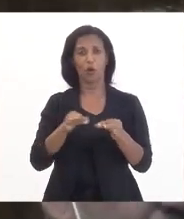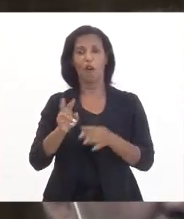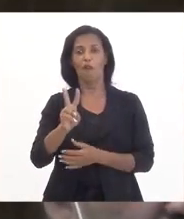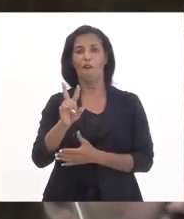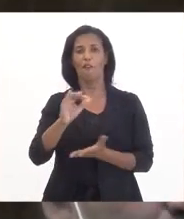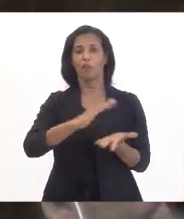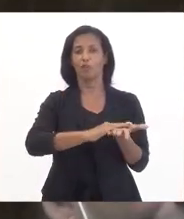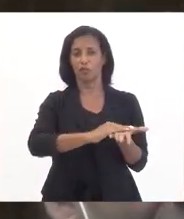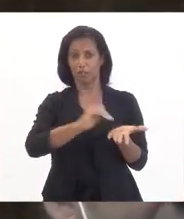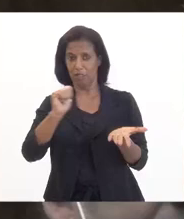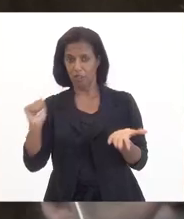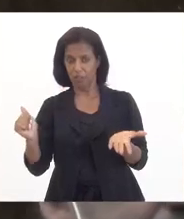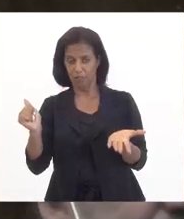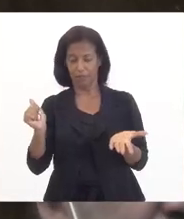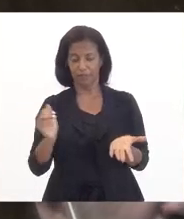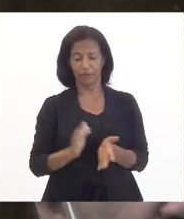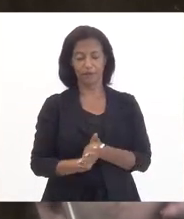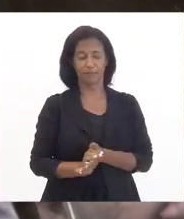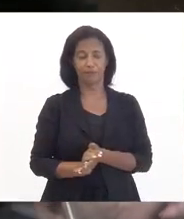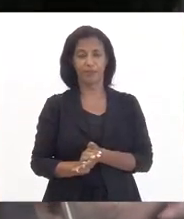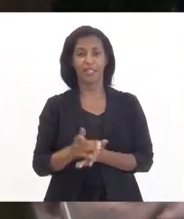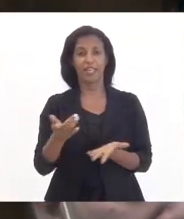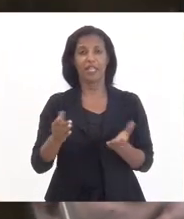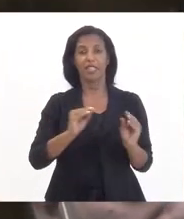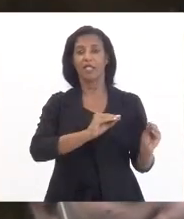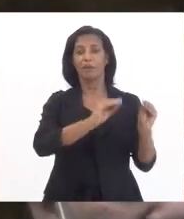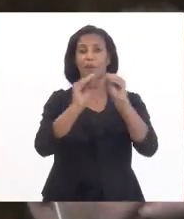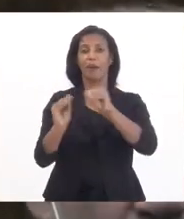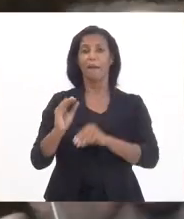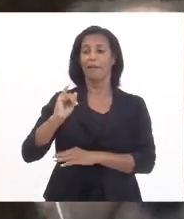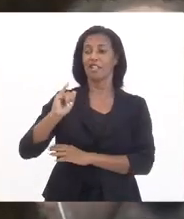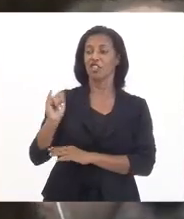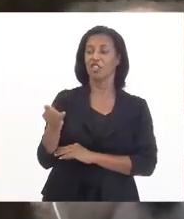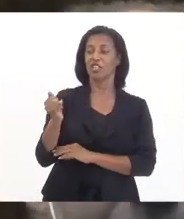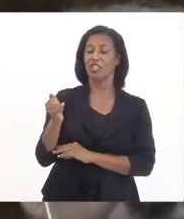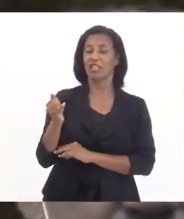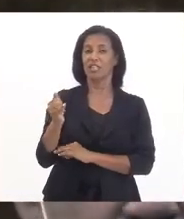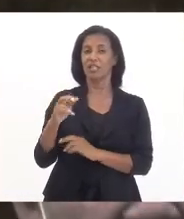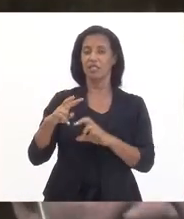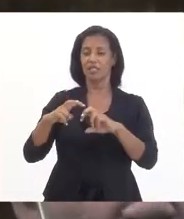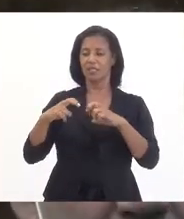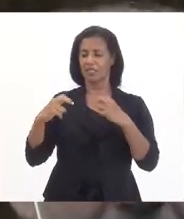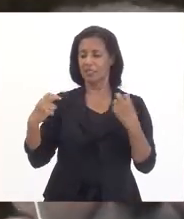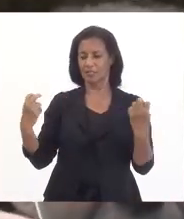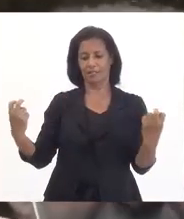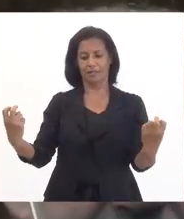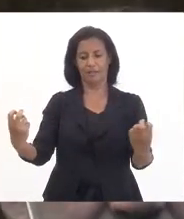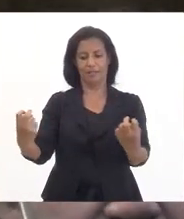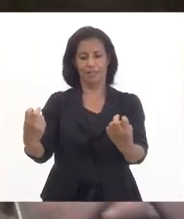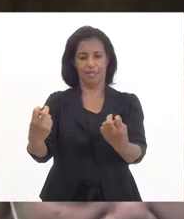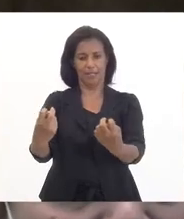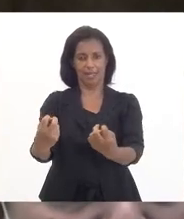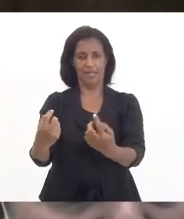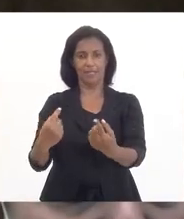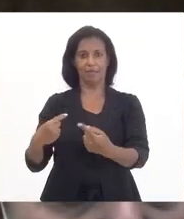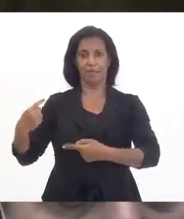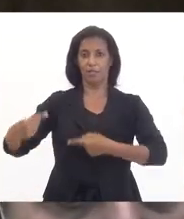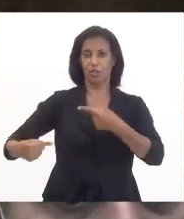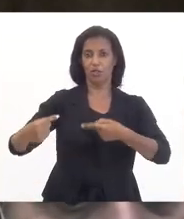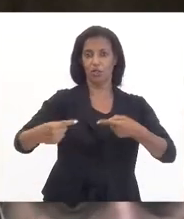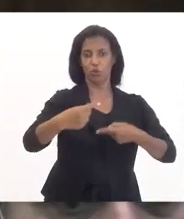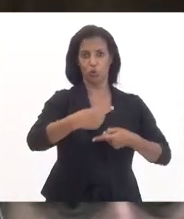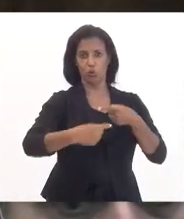fosse retirado de pauta e que em janeiro sentasse uma mesa de negociações para estabelecer